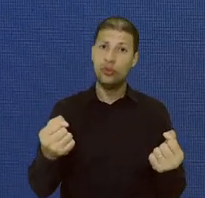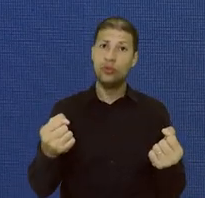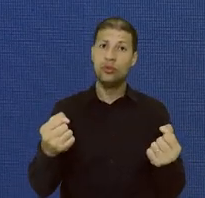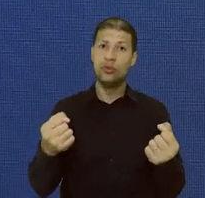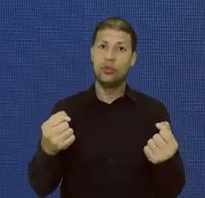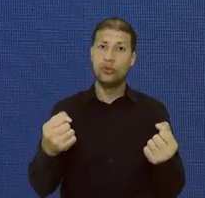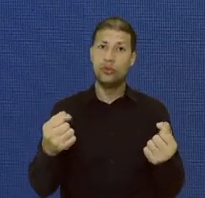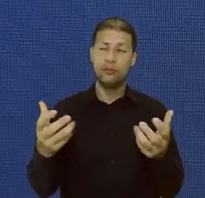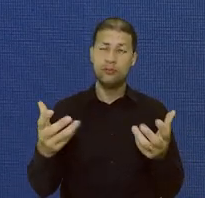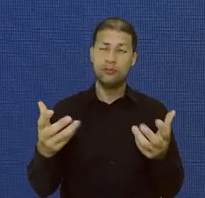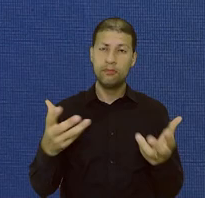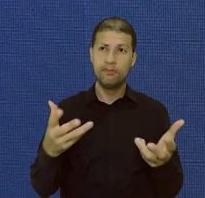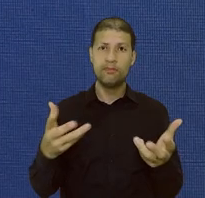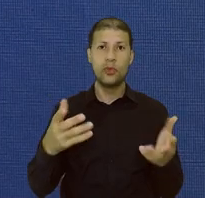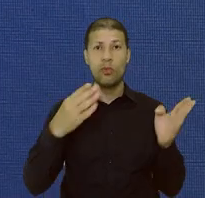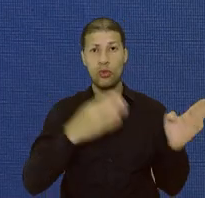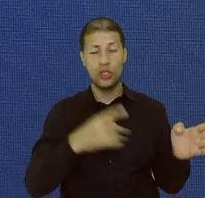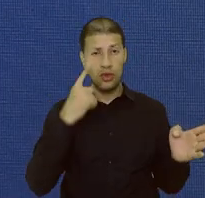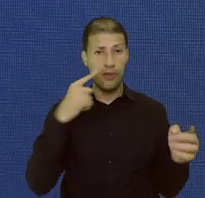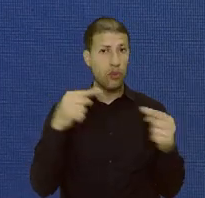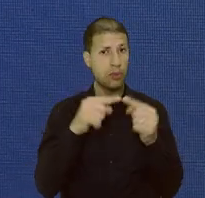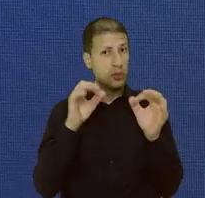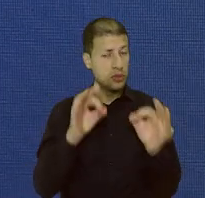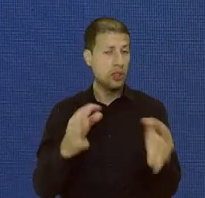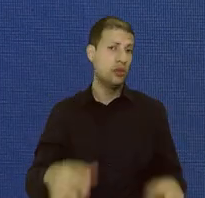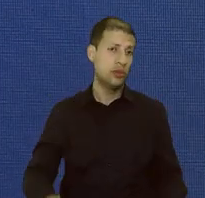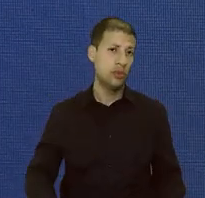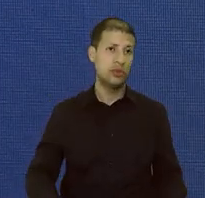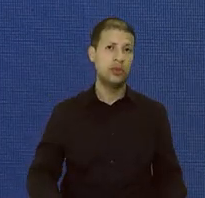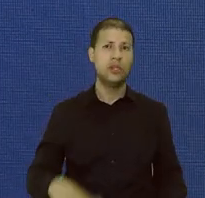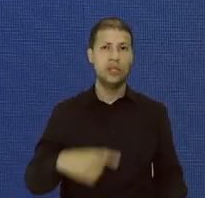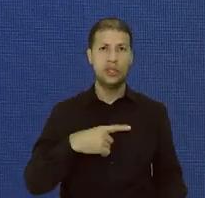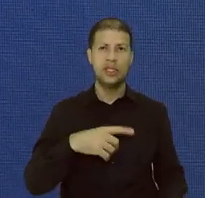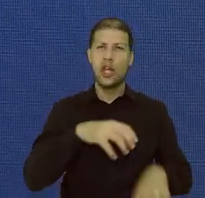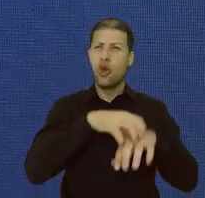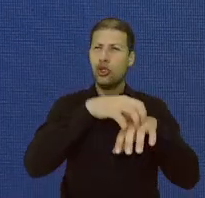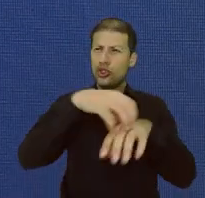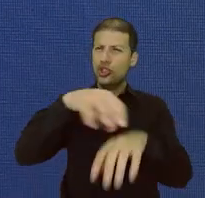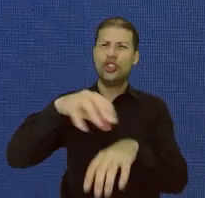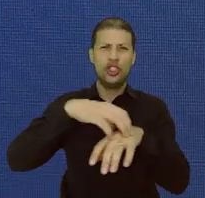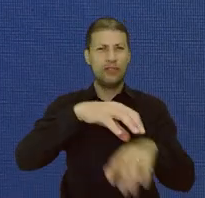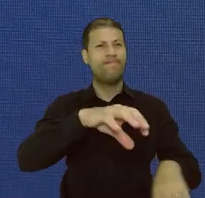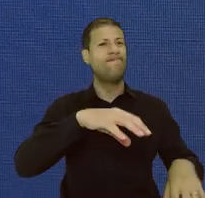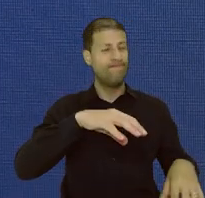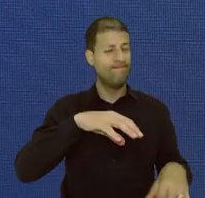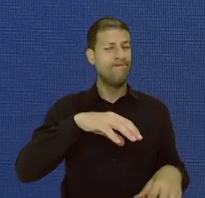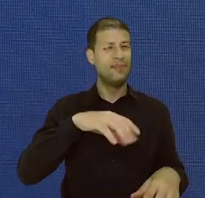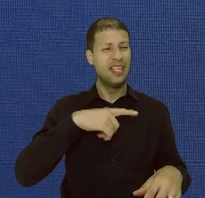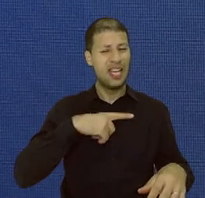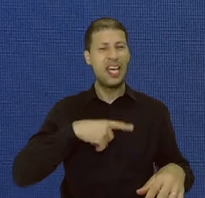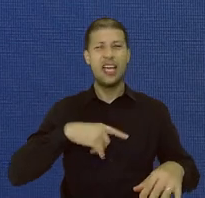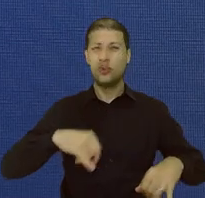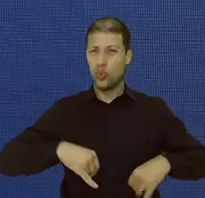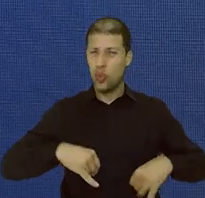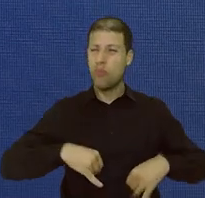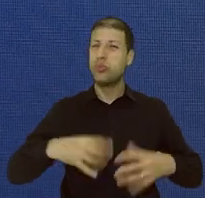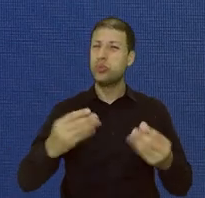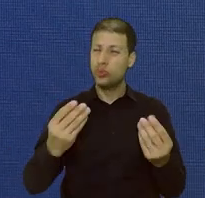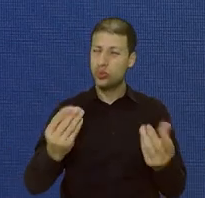um modelo que faça sentido tem muitas dores na logística tem muitas dores também na